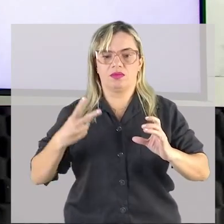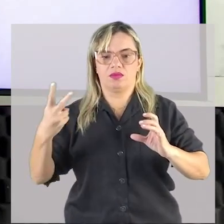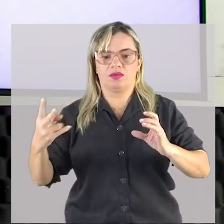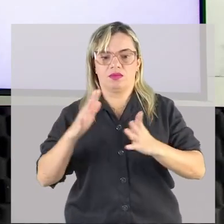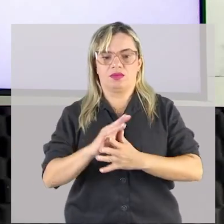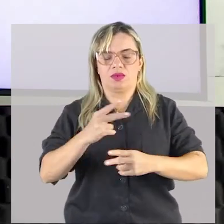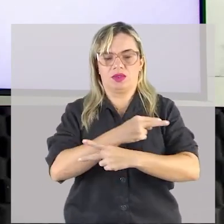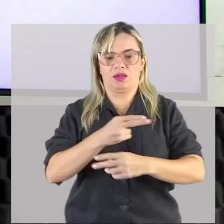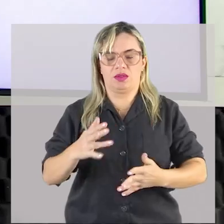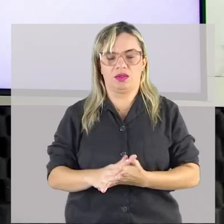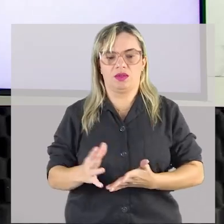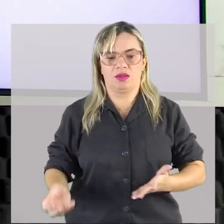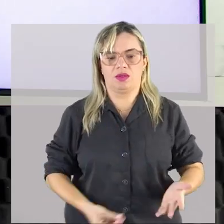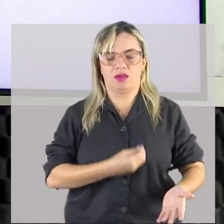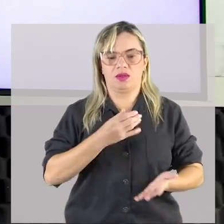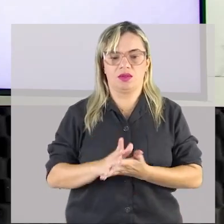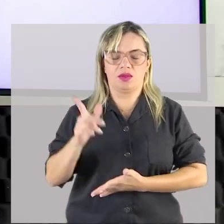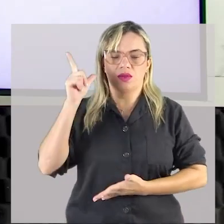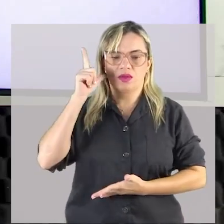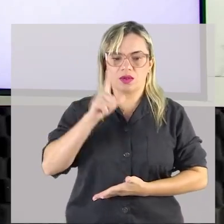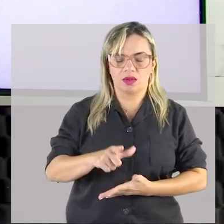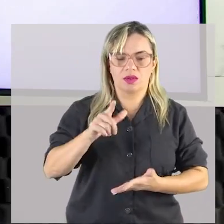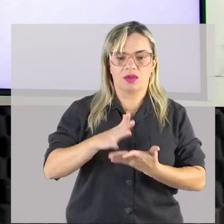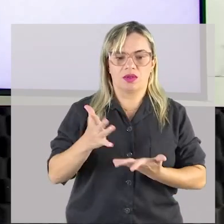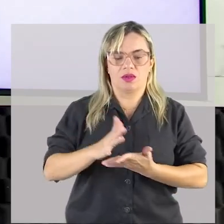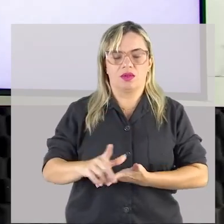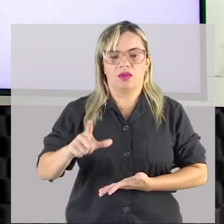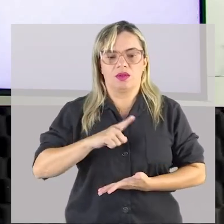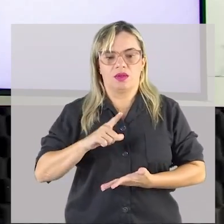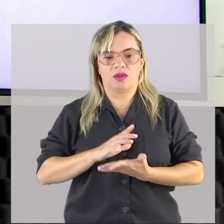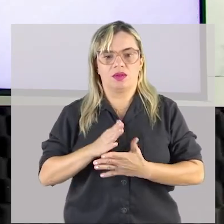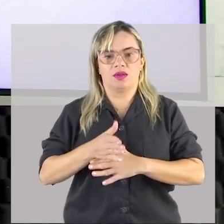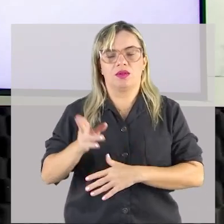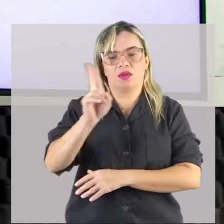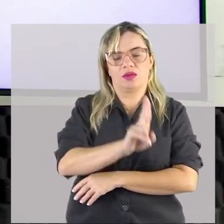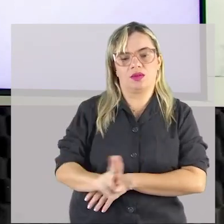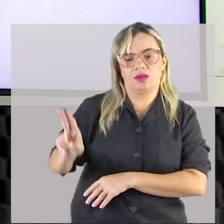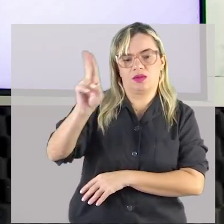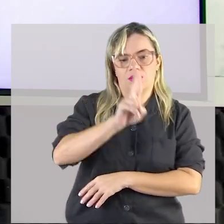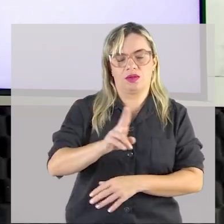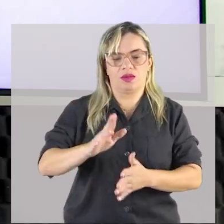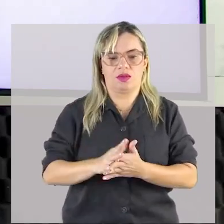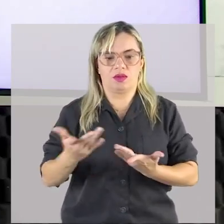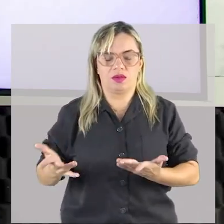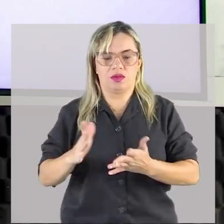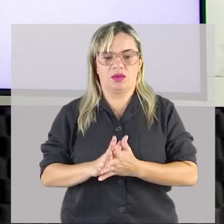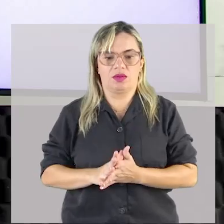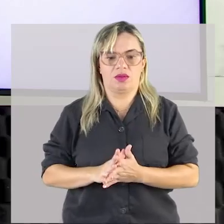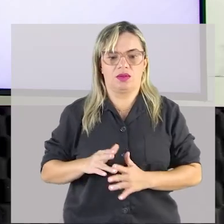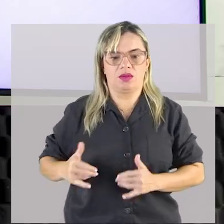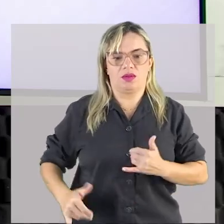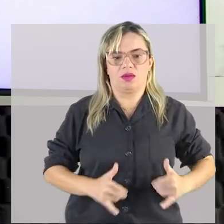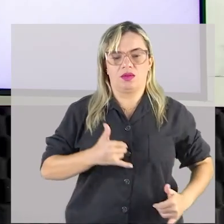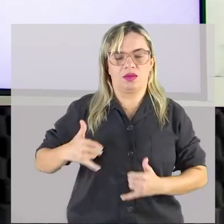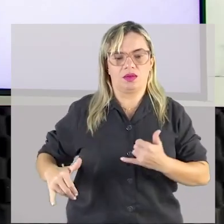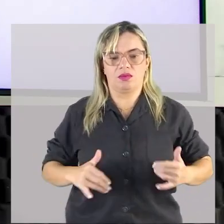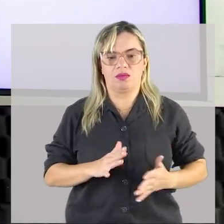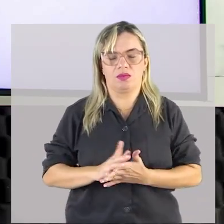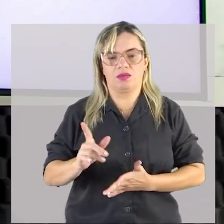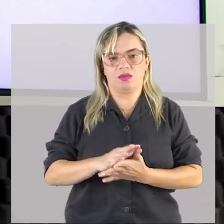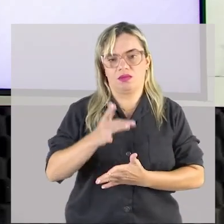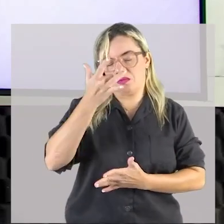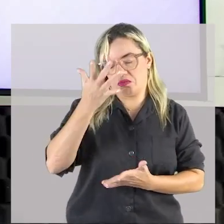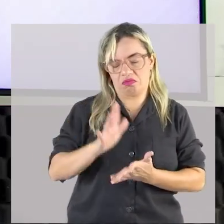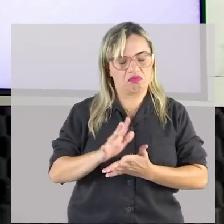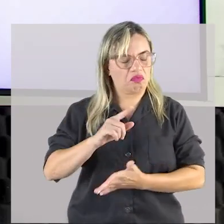os seres vivos conseguem acessar, né, e utilizar facilmente no seu metabolismo, às vezes nem facilmente, né? Não consegue de